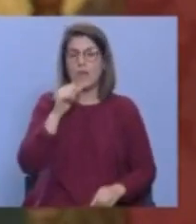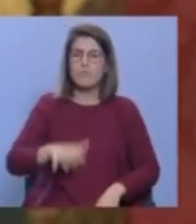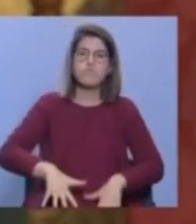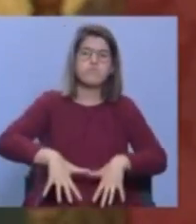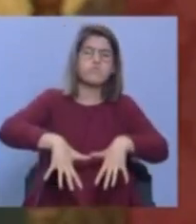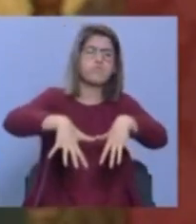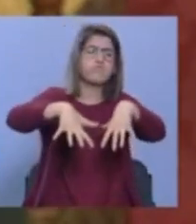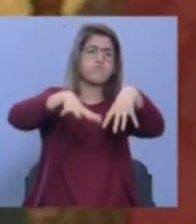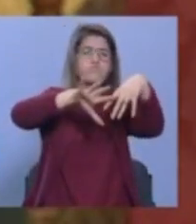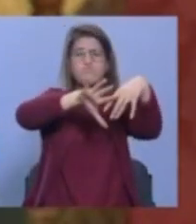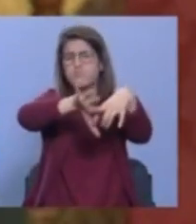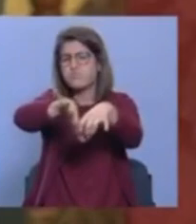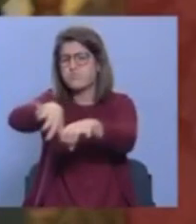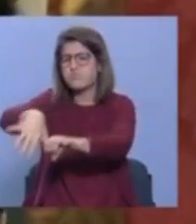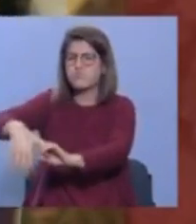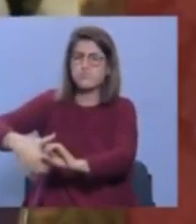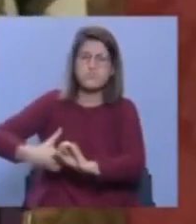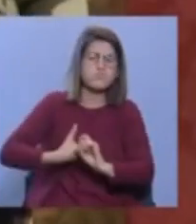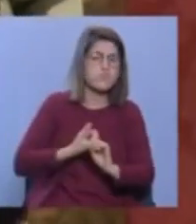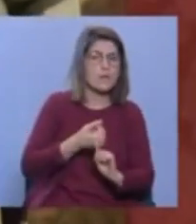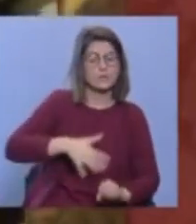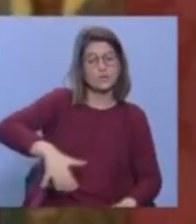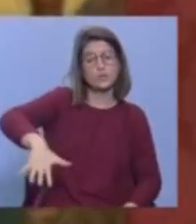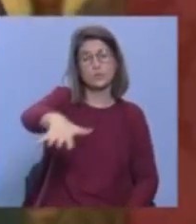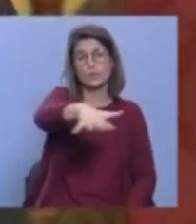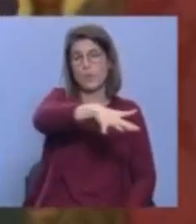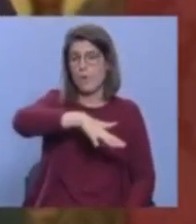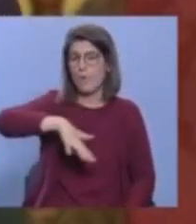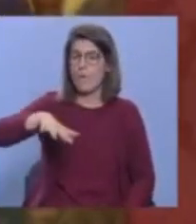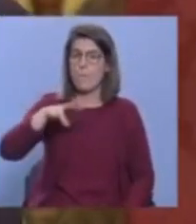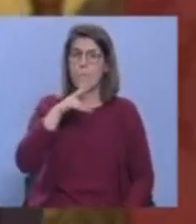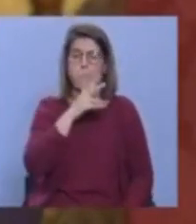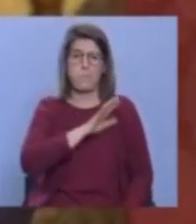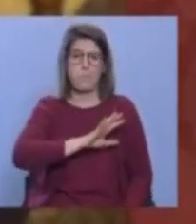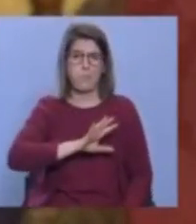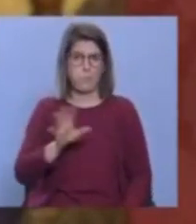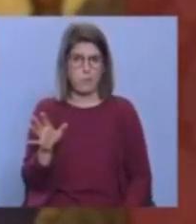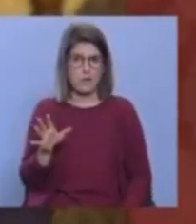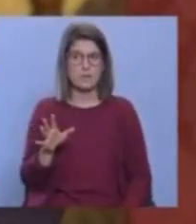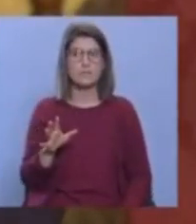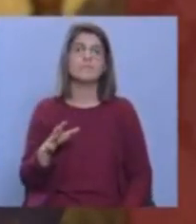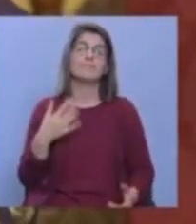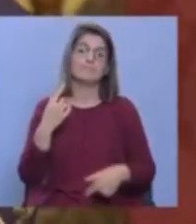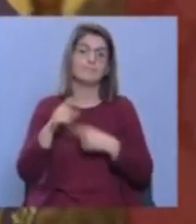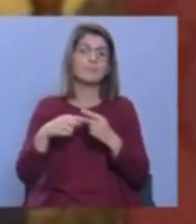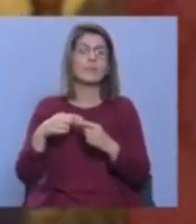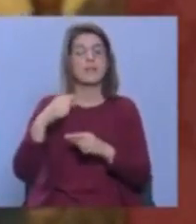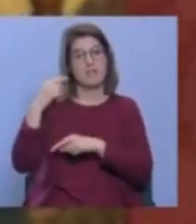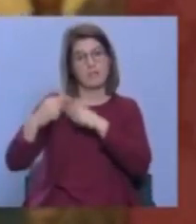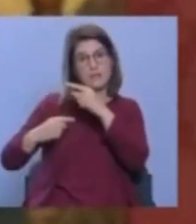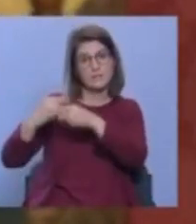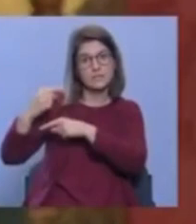que aconteceram neste território entre os rios, que depois a tradição